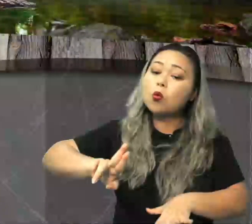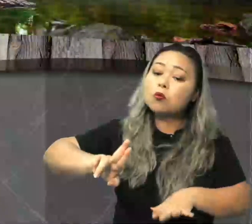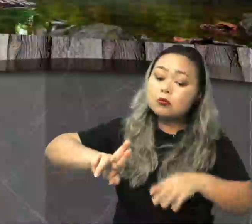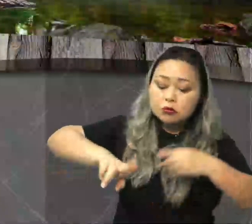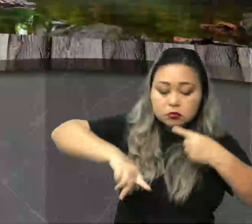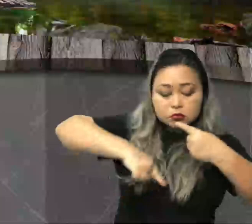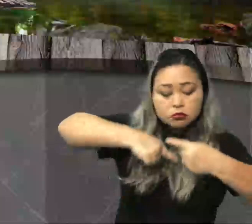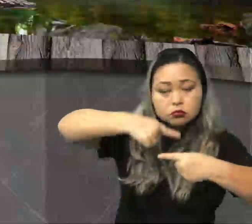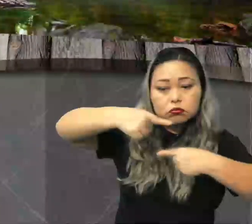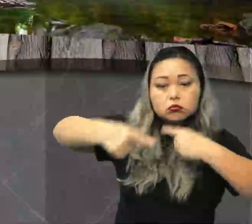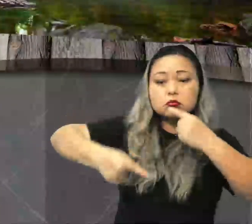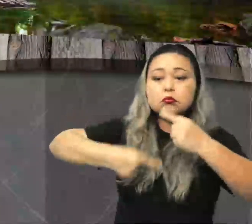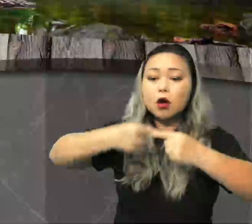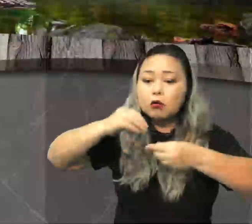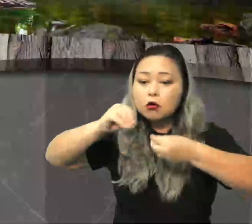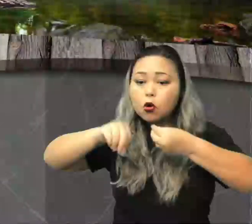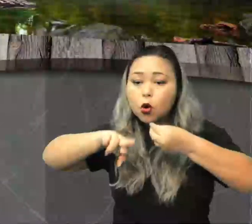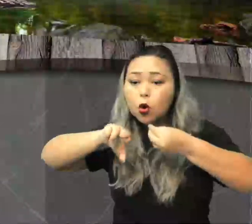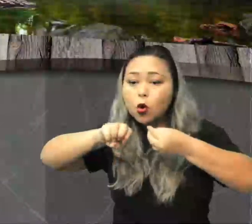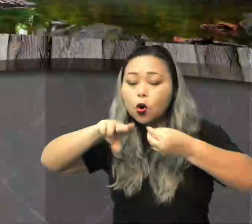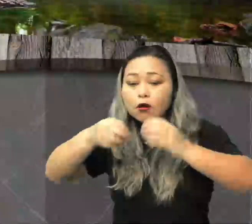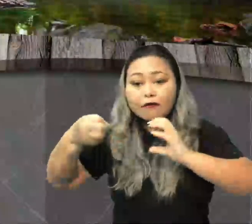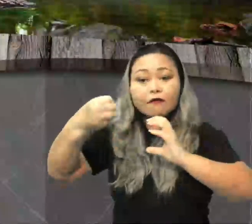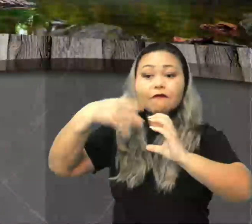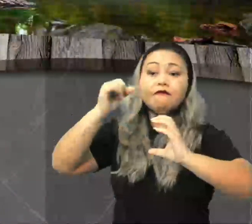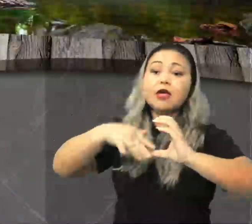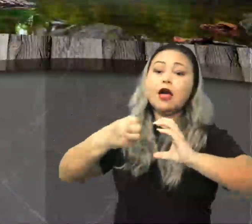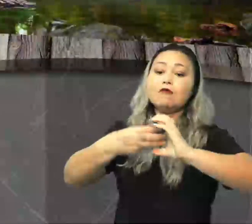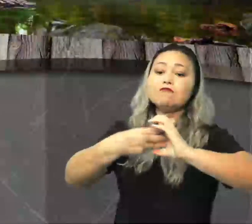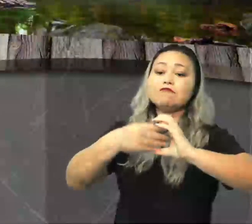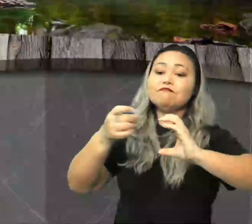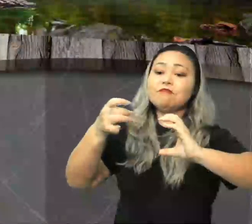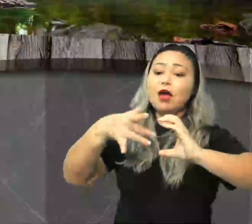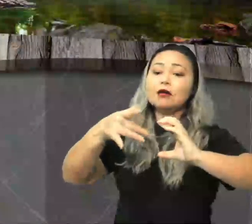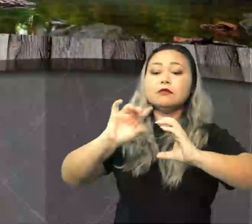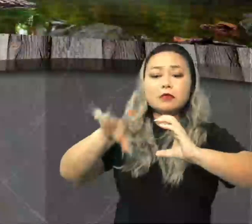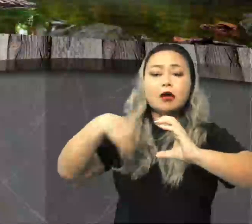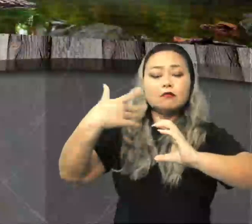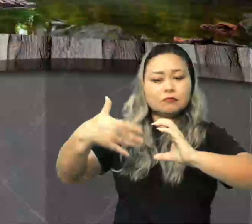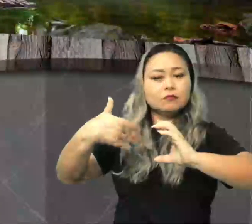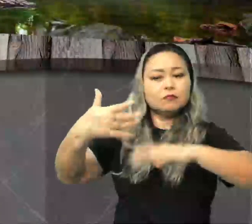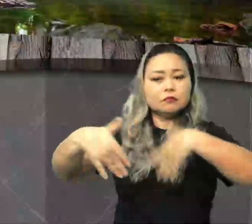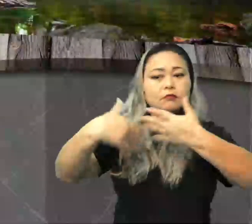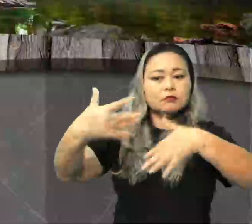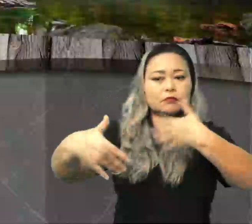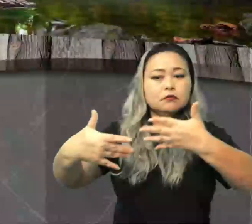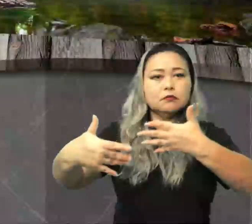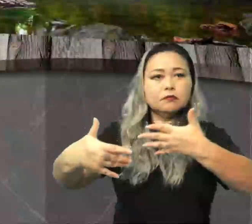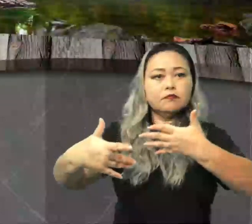maquinária desses organismos que eles parasitaram, tá bom? Mas isso fica para a gente dar uma